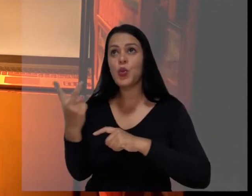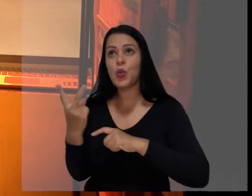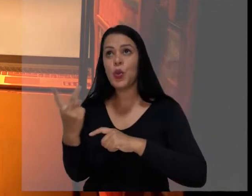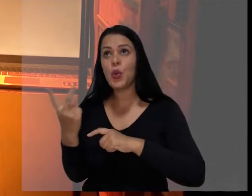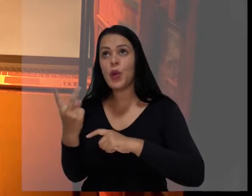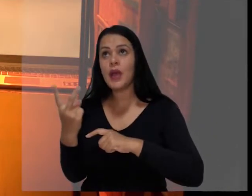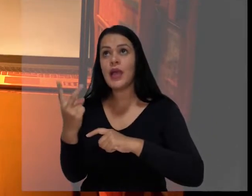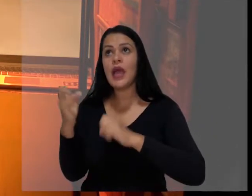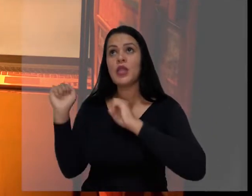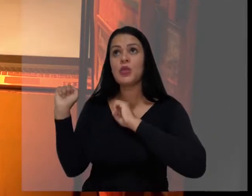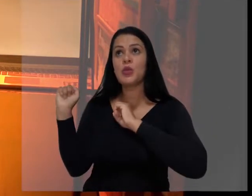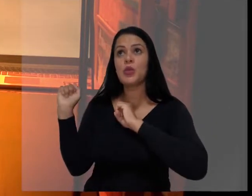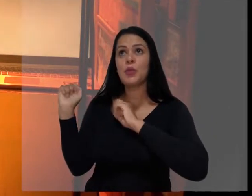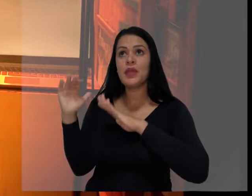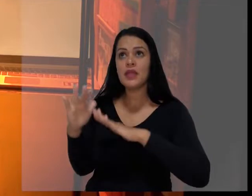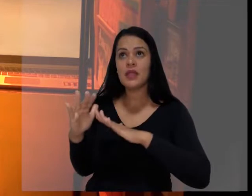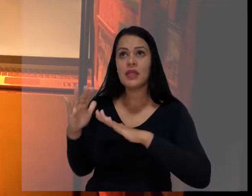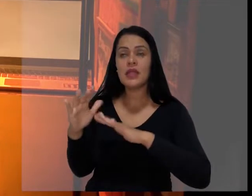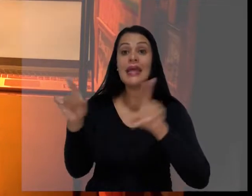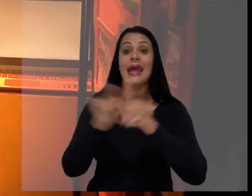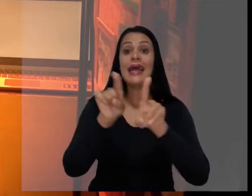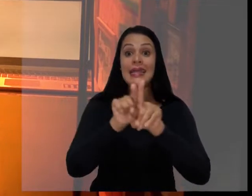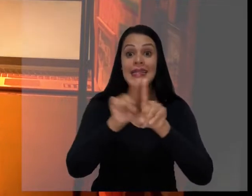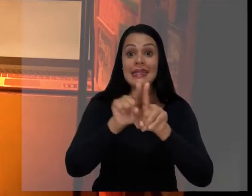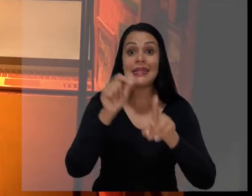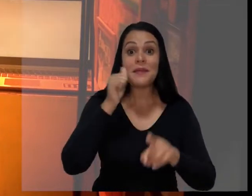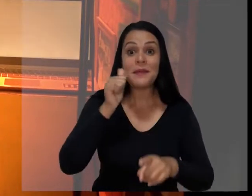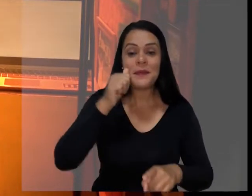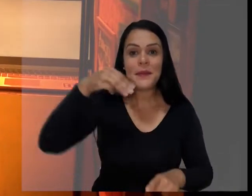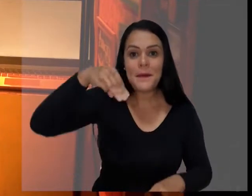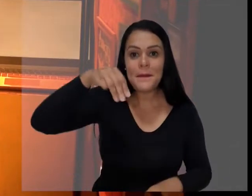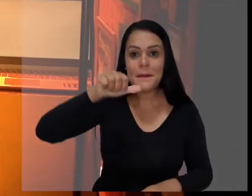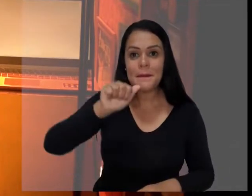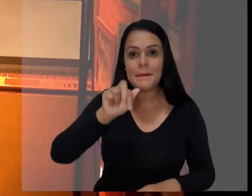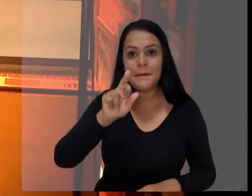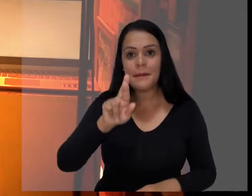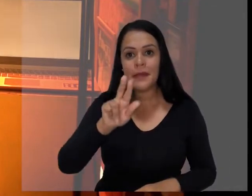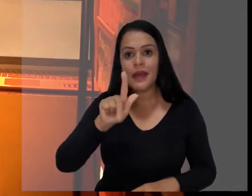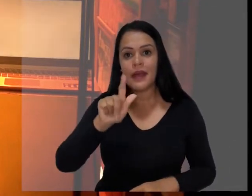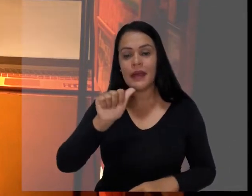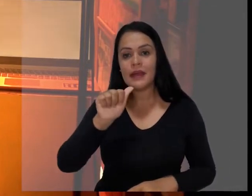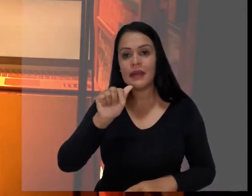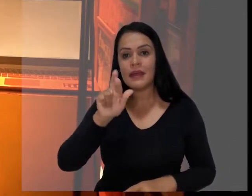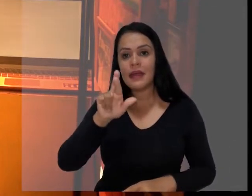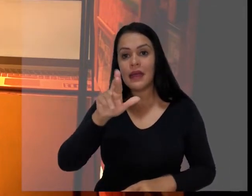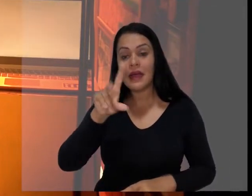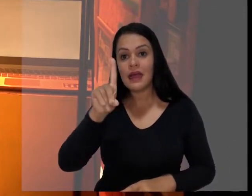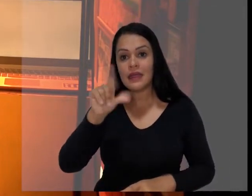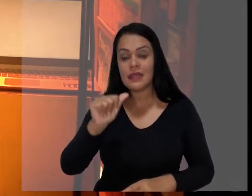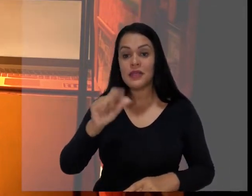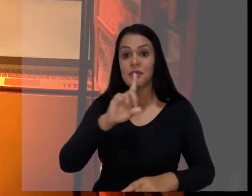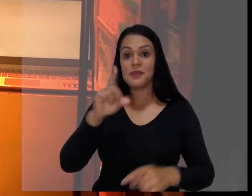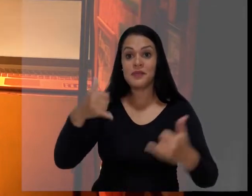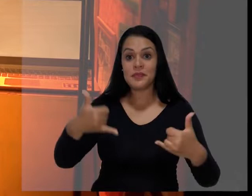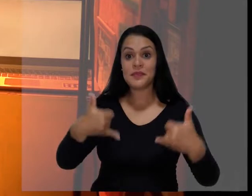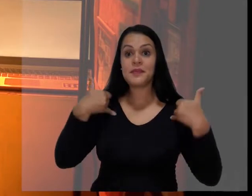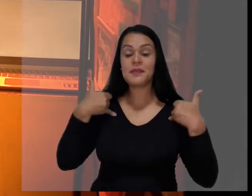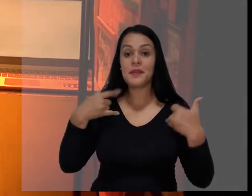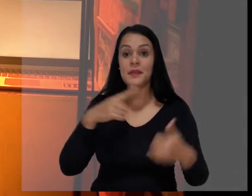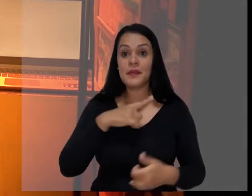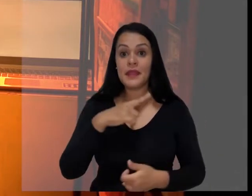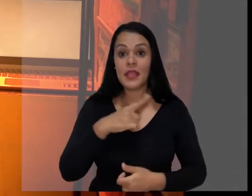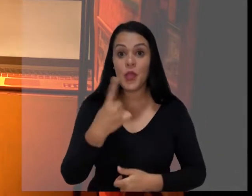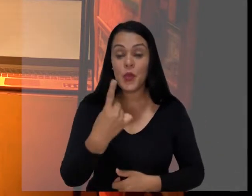Migrantes. Também a dona Margarida, do dia de aniversário. Mas tem